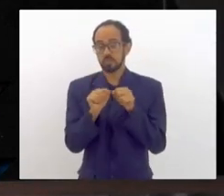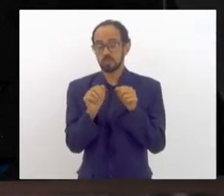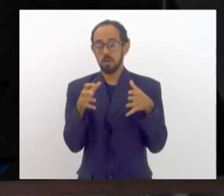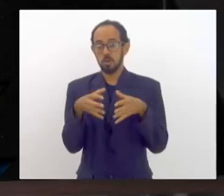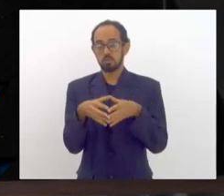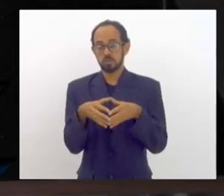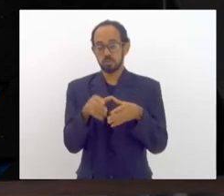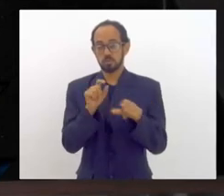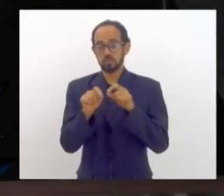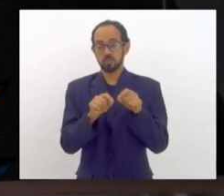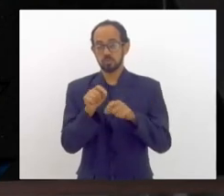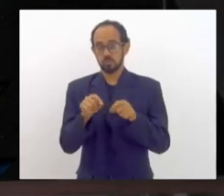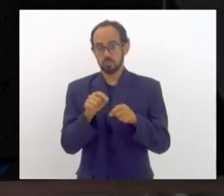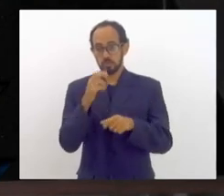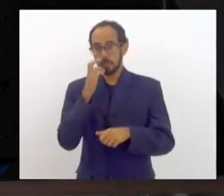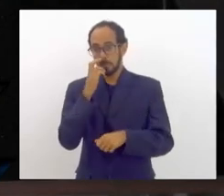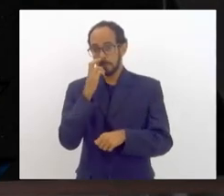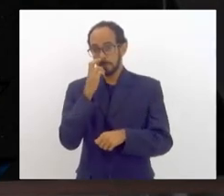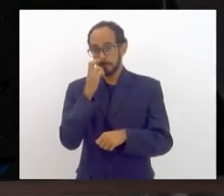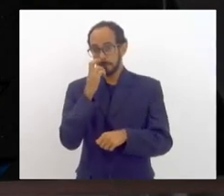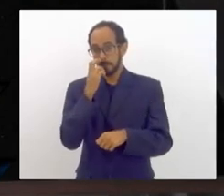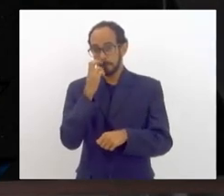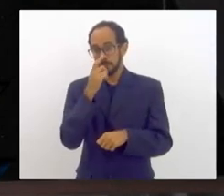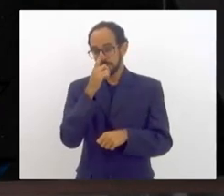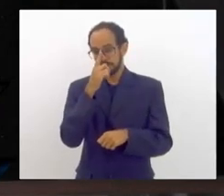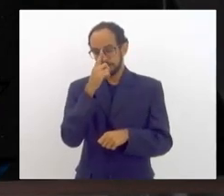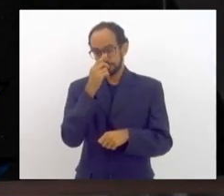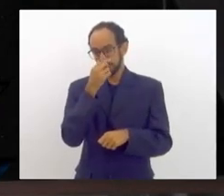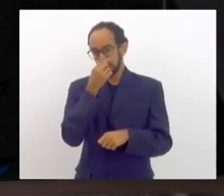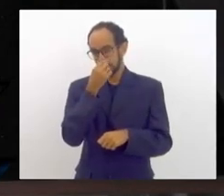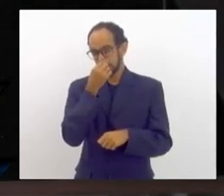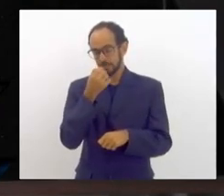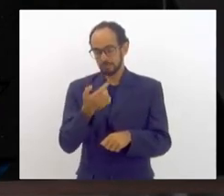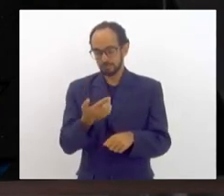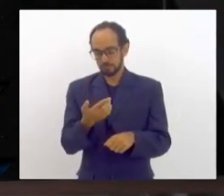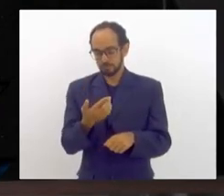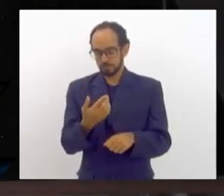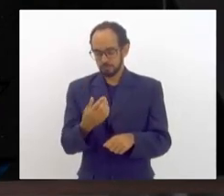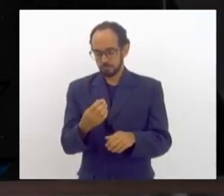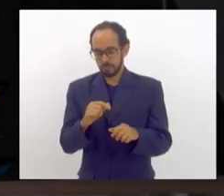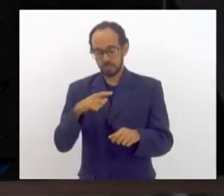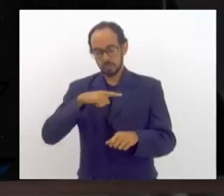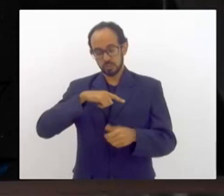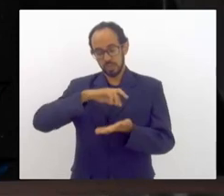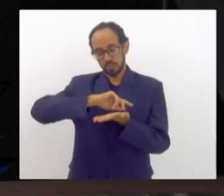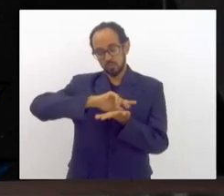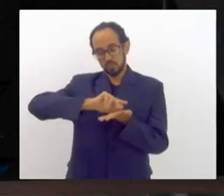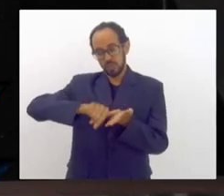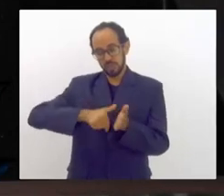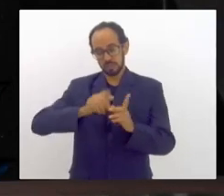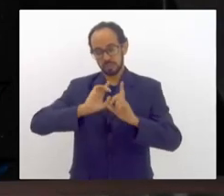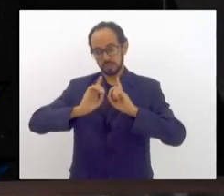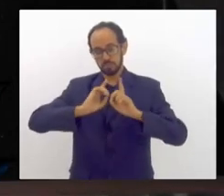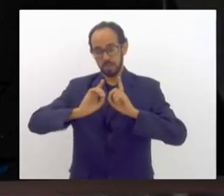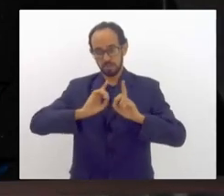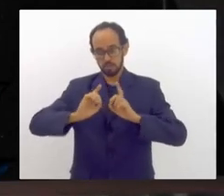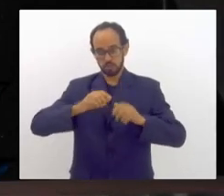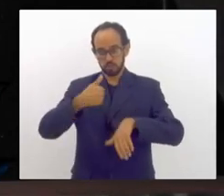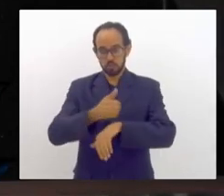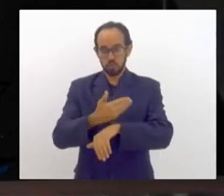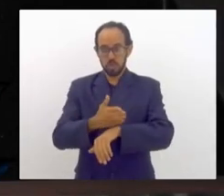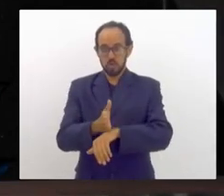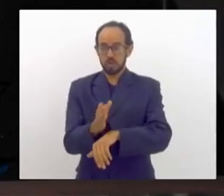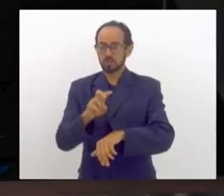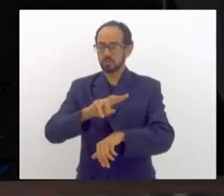aonde tenha... Para concluir, deputado. Obrigado. Aonde a gente vai ter diferenças de debates, mas vamos a todo momento